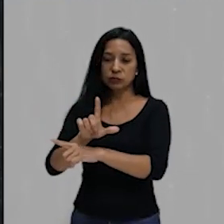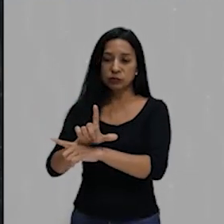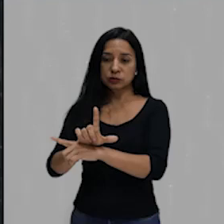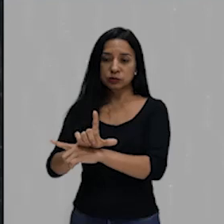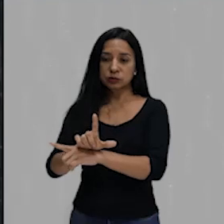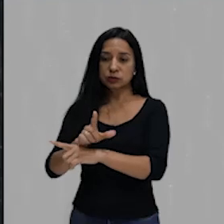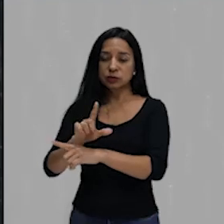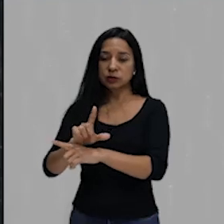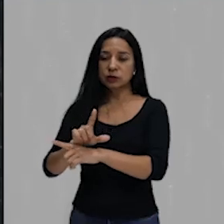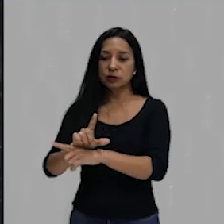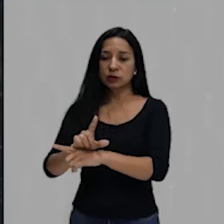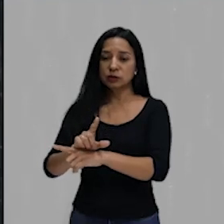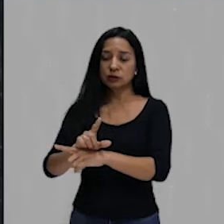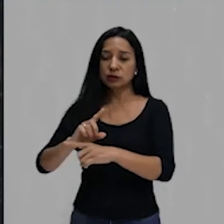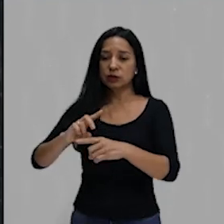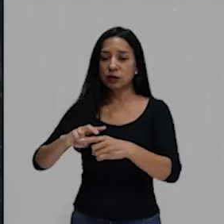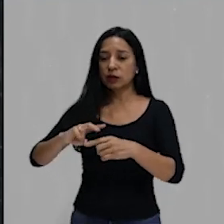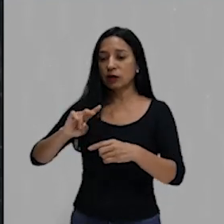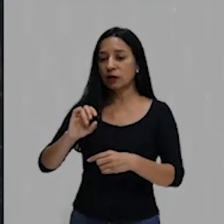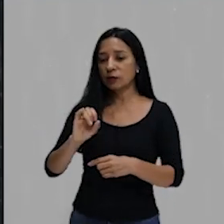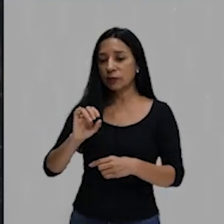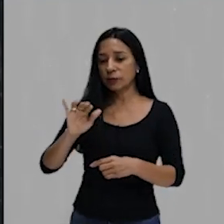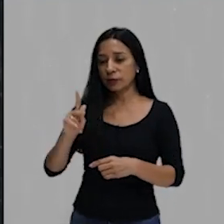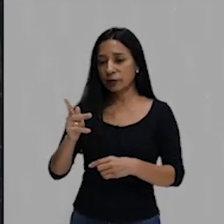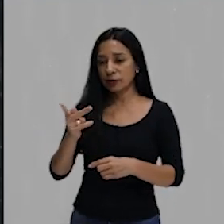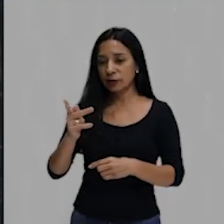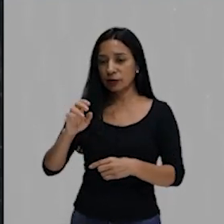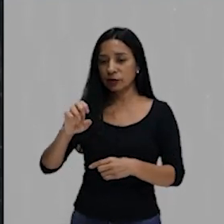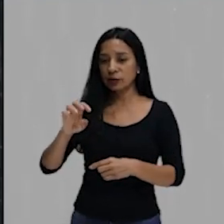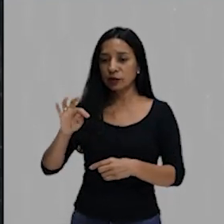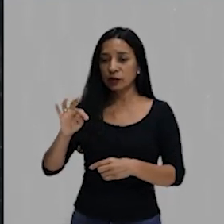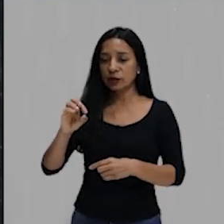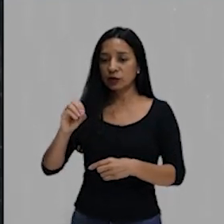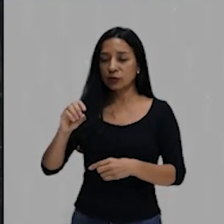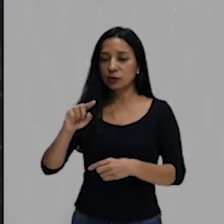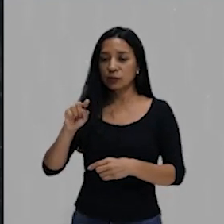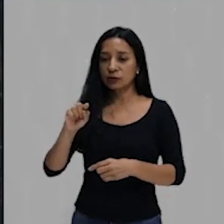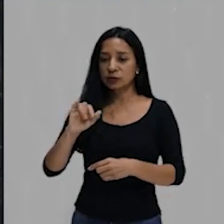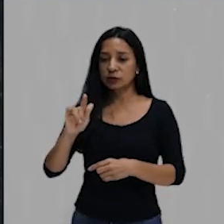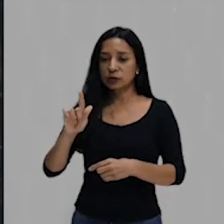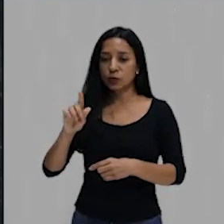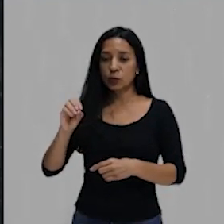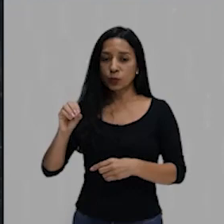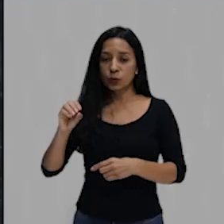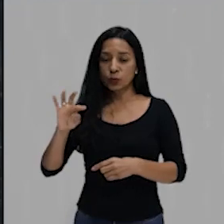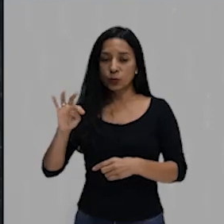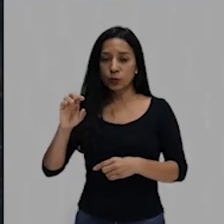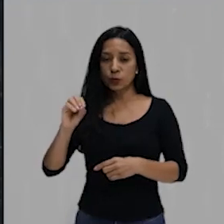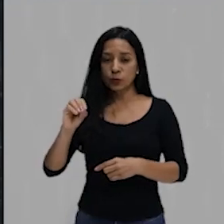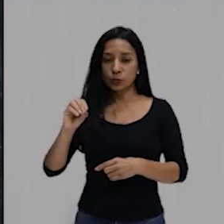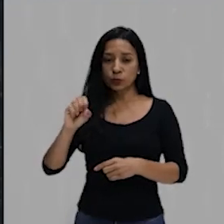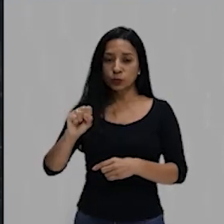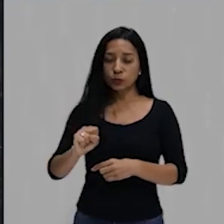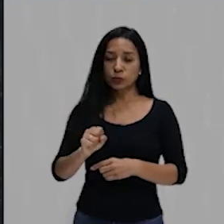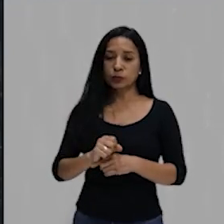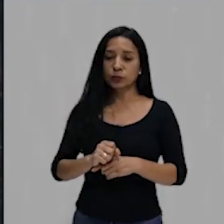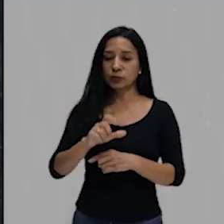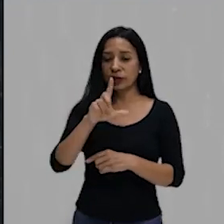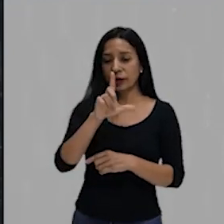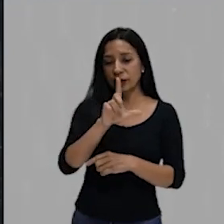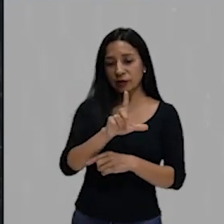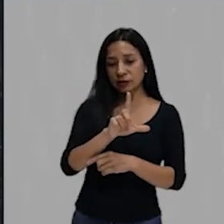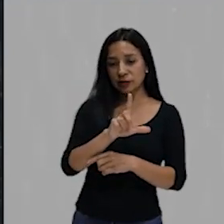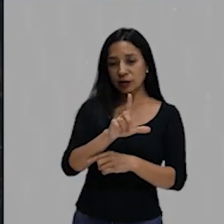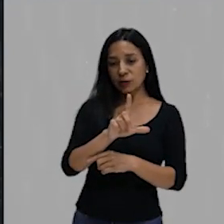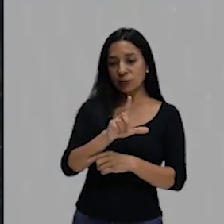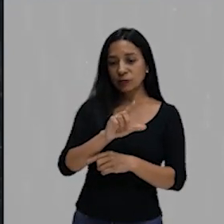indivíduos heterozigotos. Porque ó, aqui vai gerar gametas Lzão e aqui vai gerar gametas Lzinho. Se